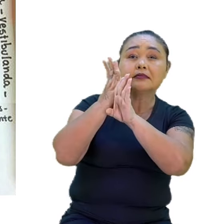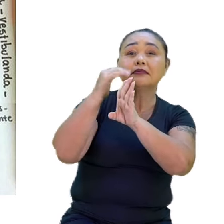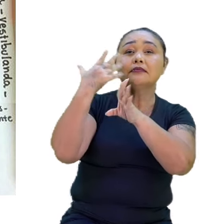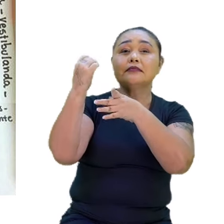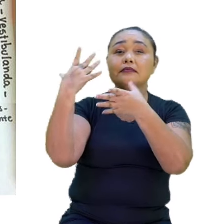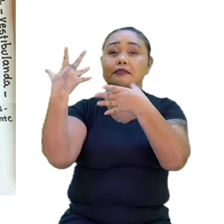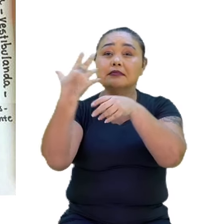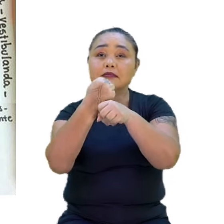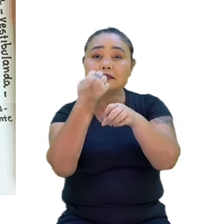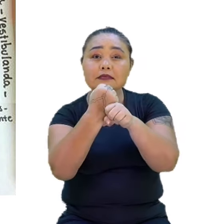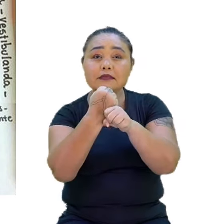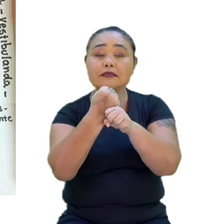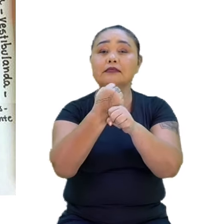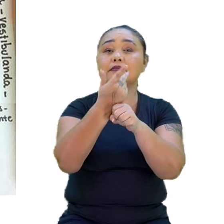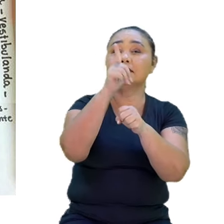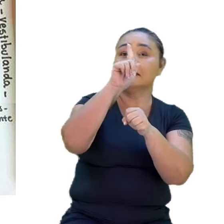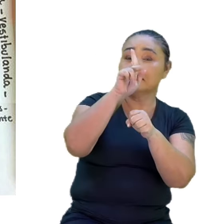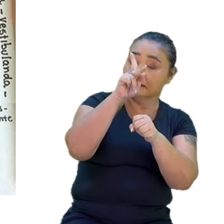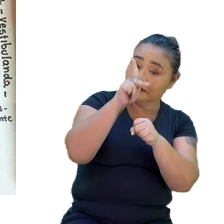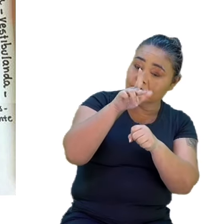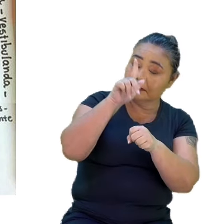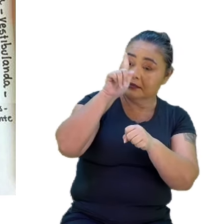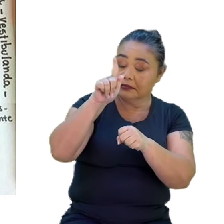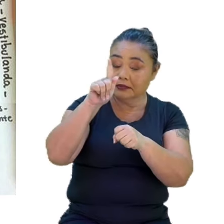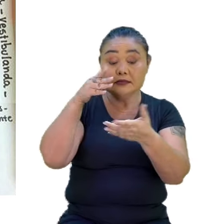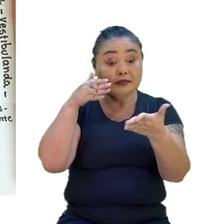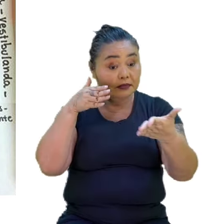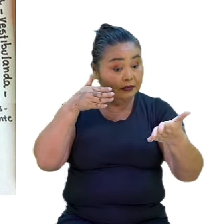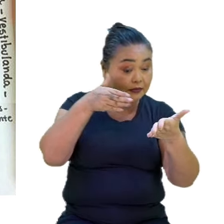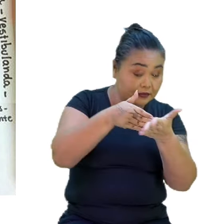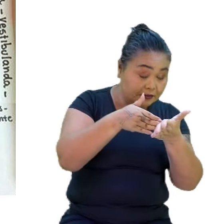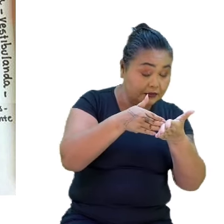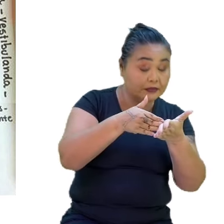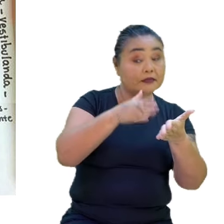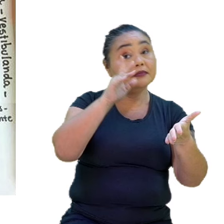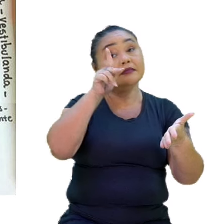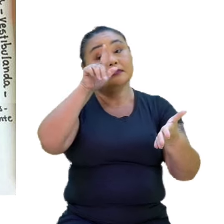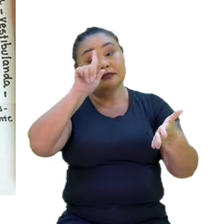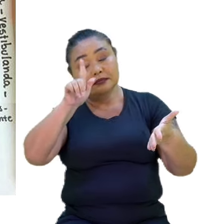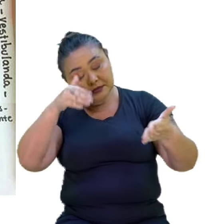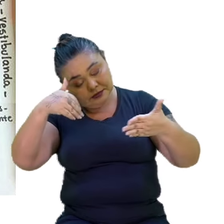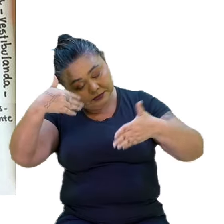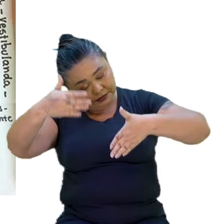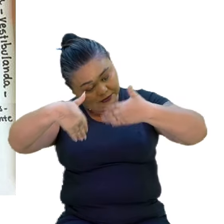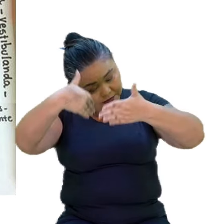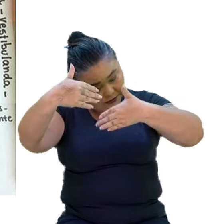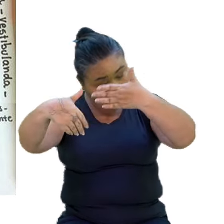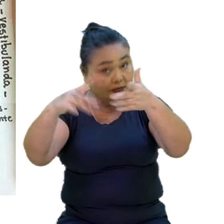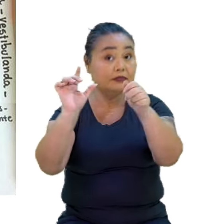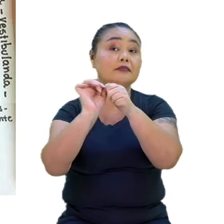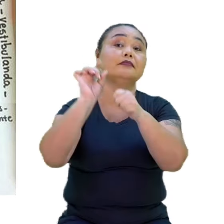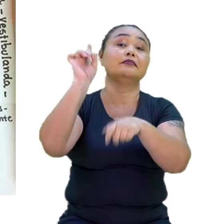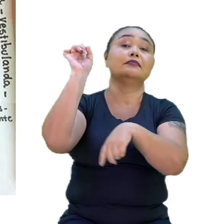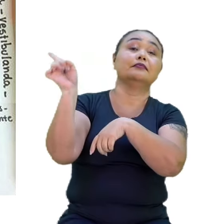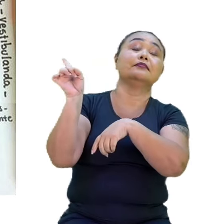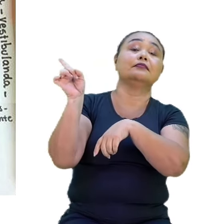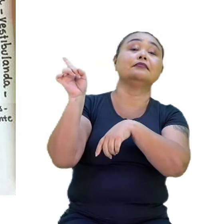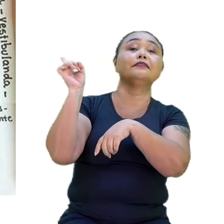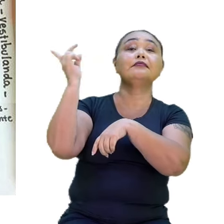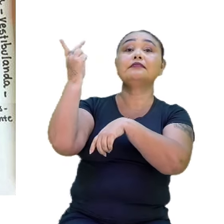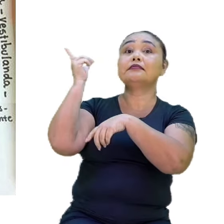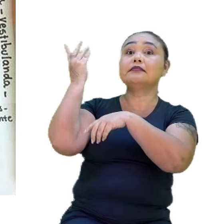termos tanto da PG finita como da PG infinita então nós temos tudo isso aqui que vocês